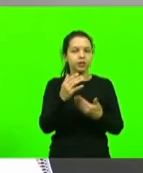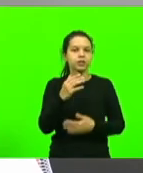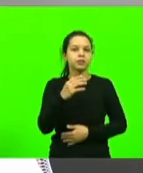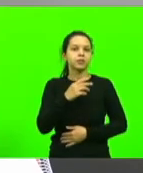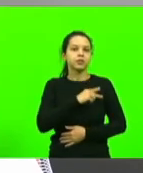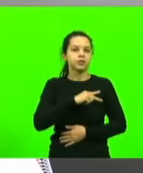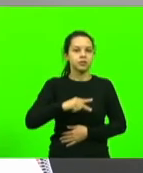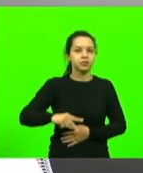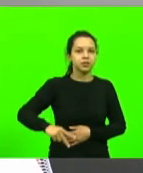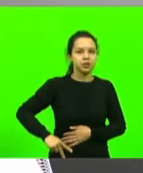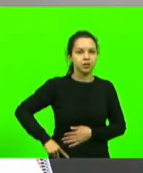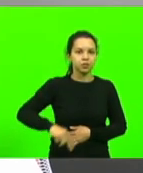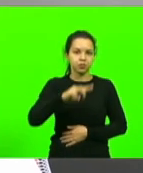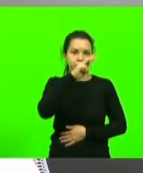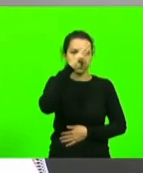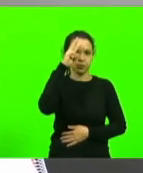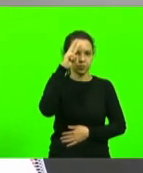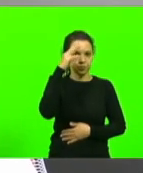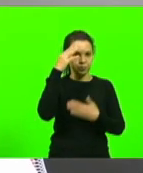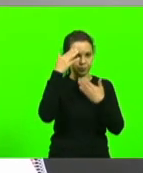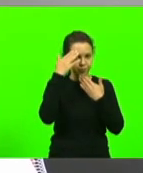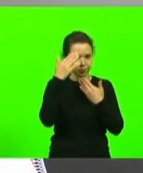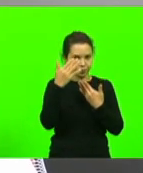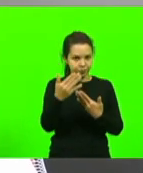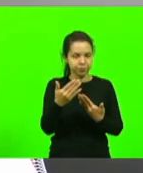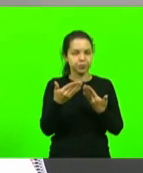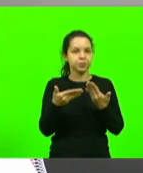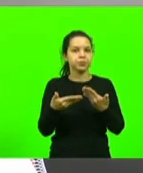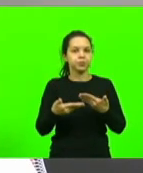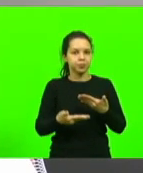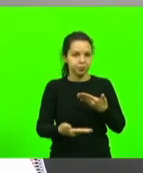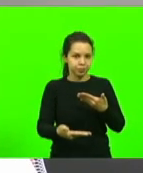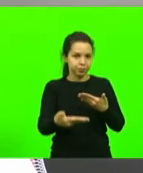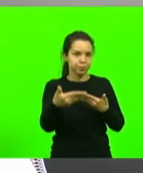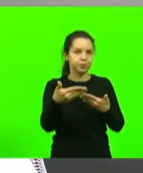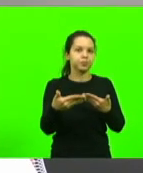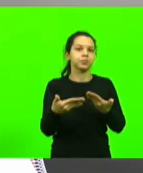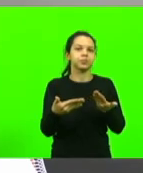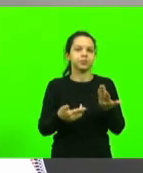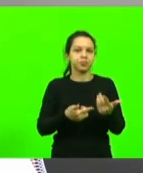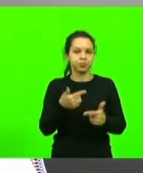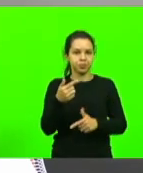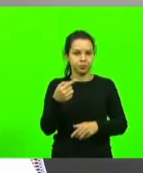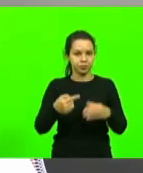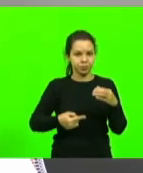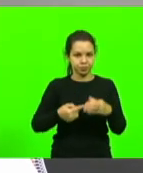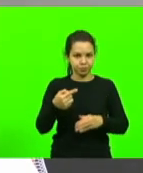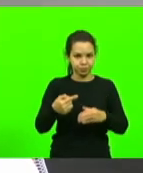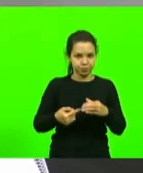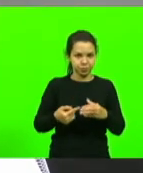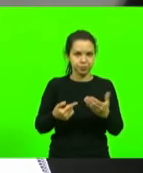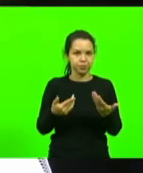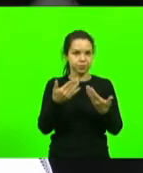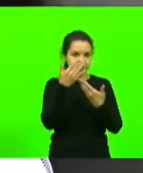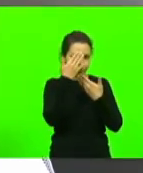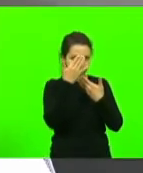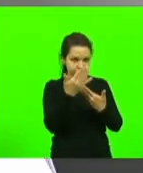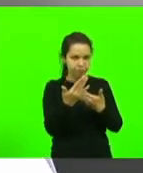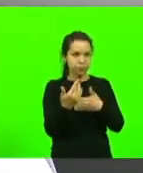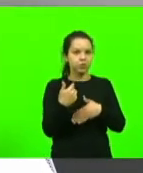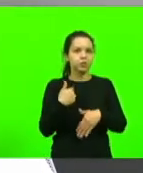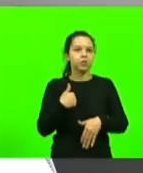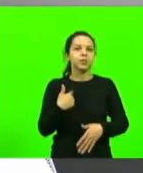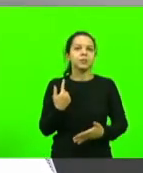quero agradecer-lhe pela condução e o e abertura dos trabalhos da comissão eu agradeço e me